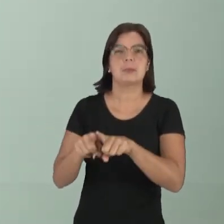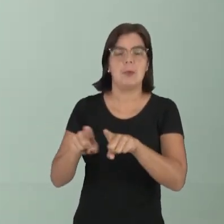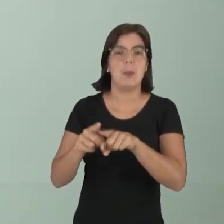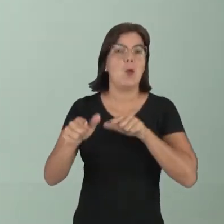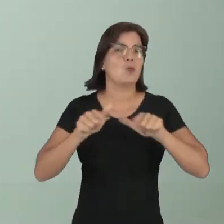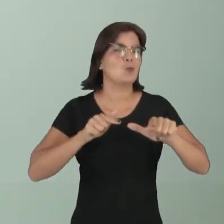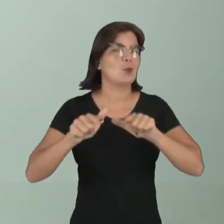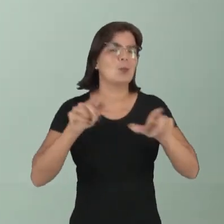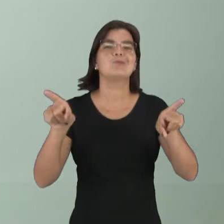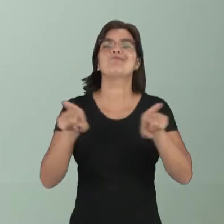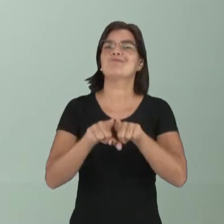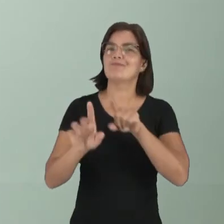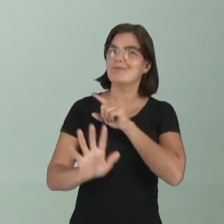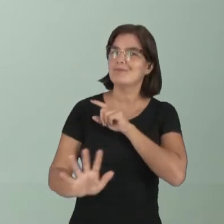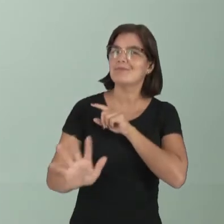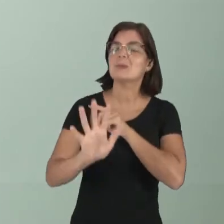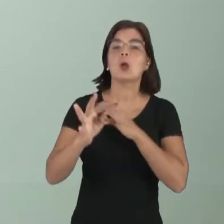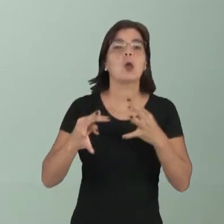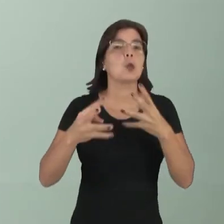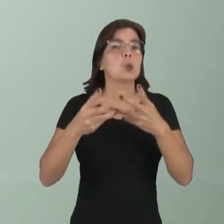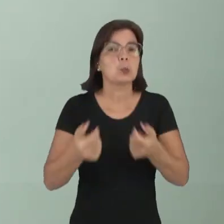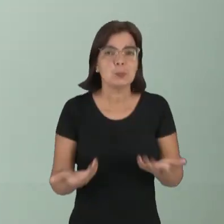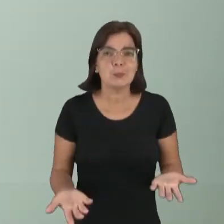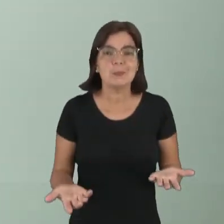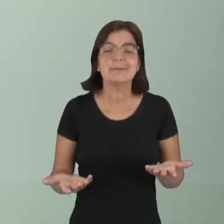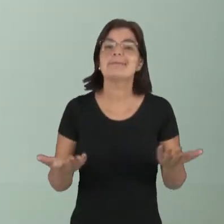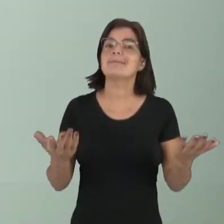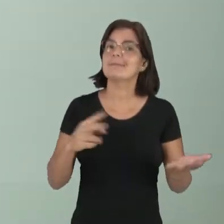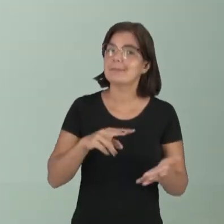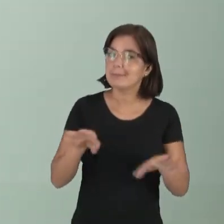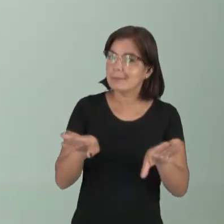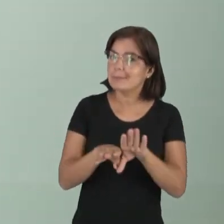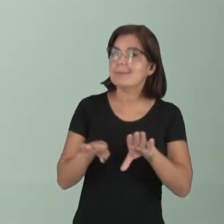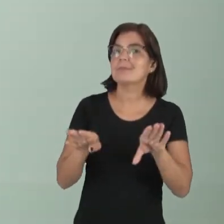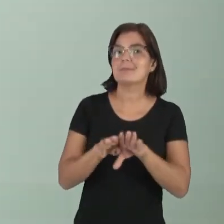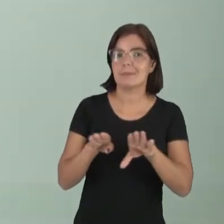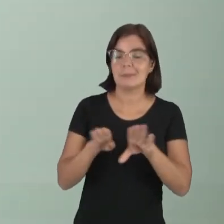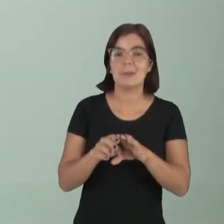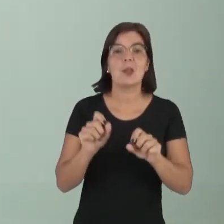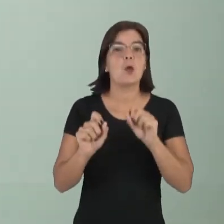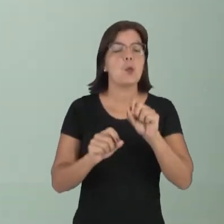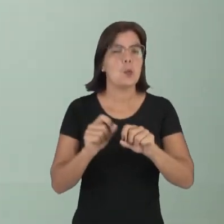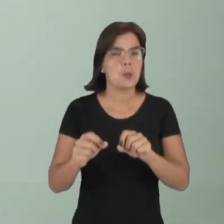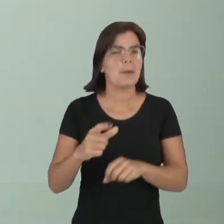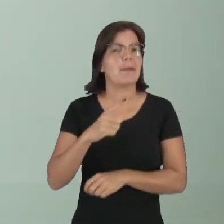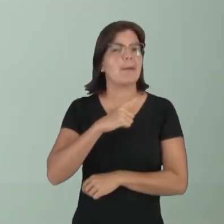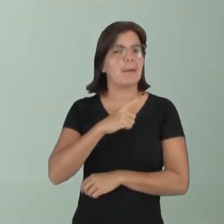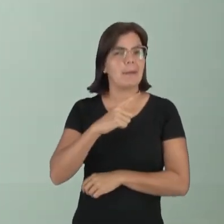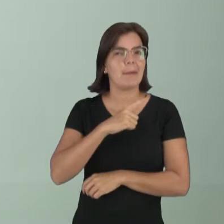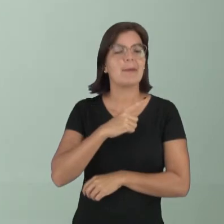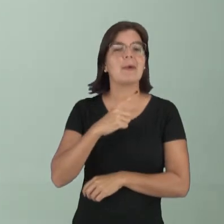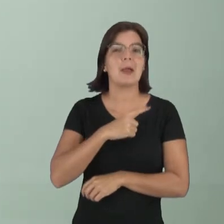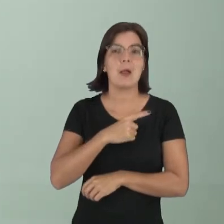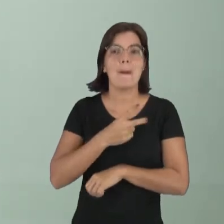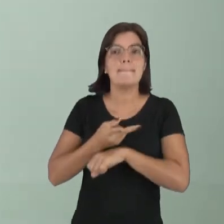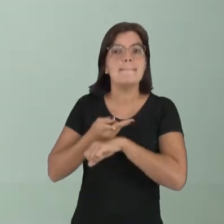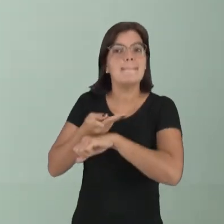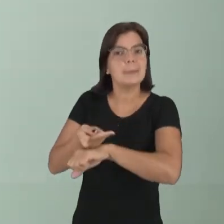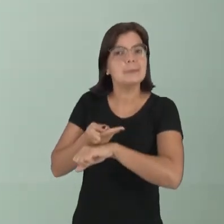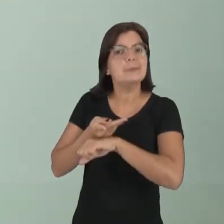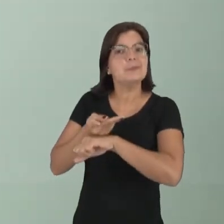de obra caríssima, tudo se tornou caro. Então isso também permitiu que houvesse uma